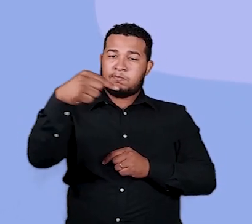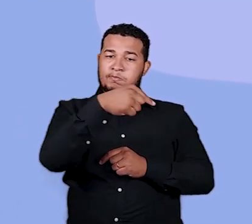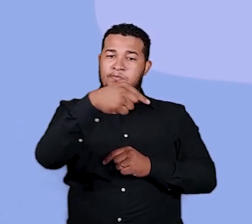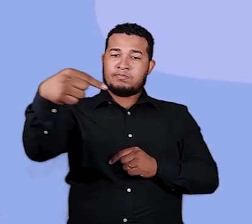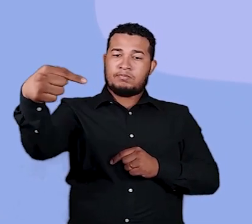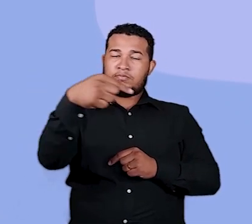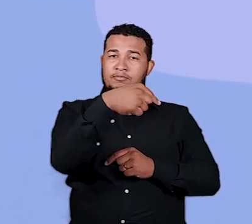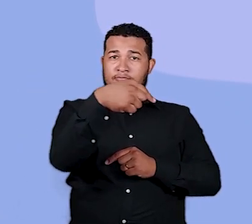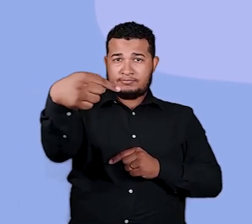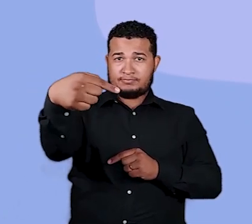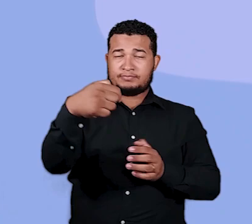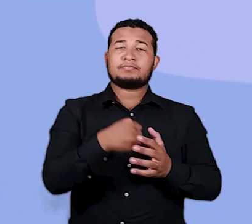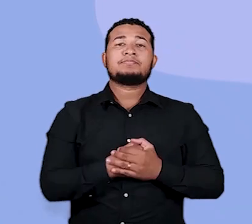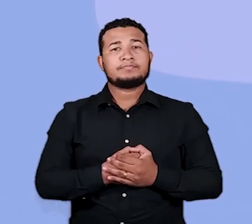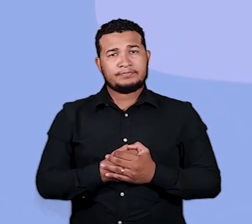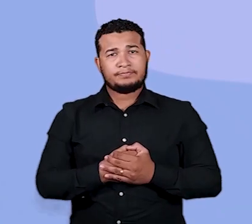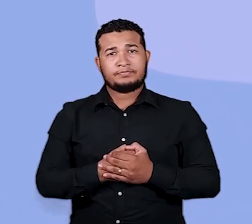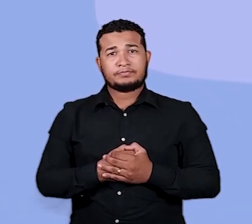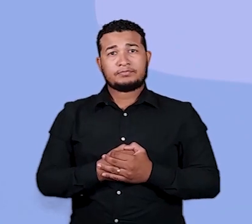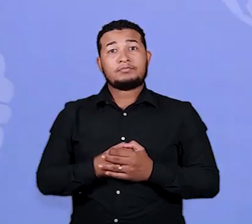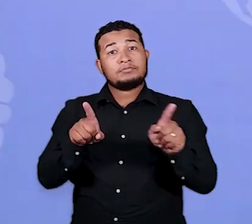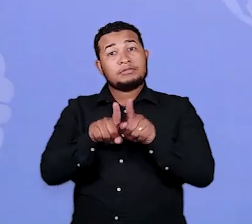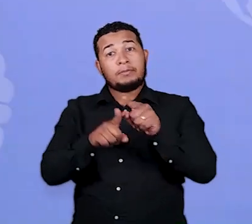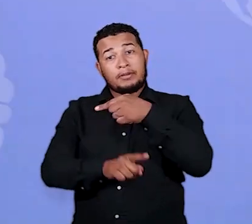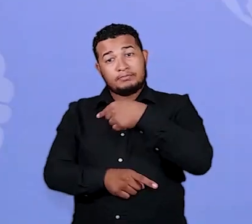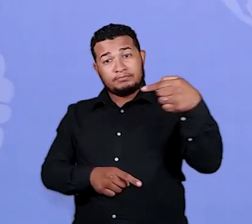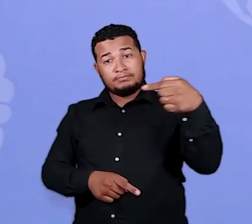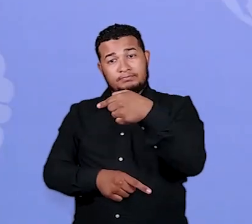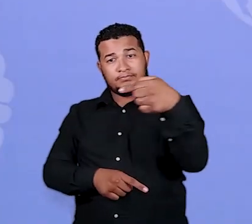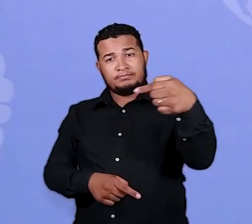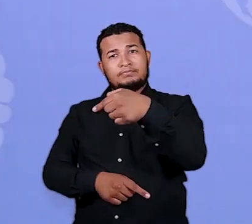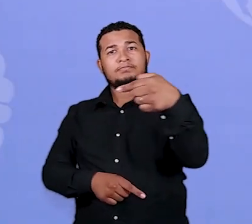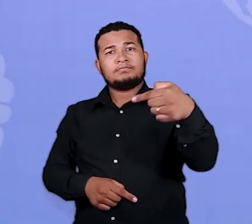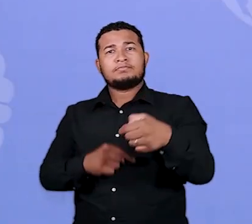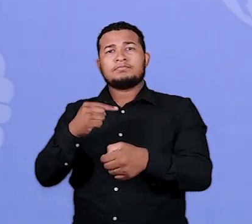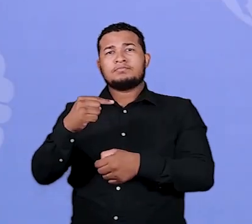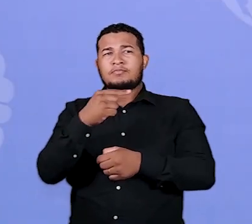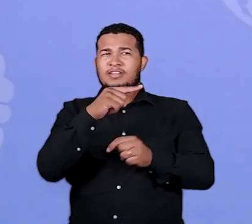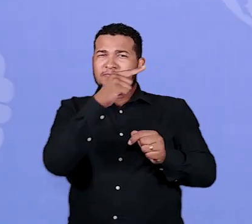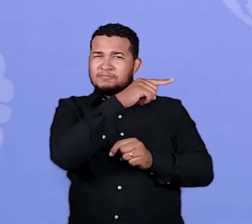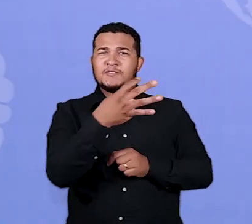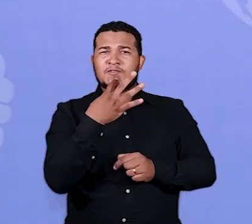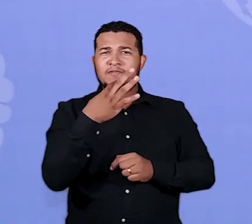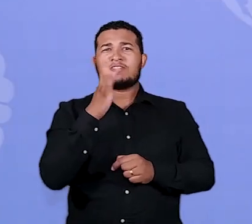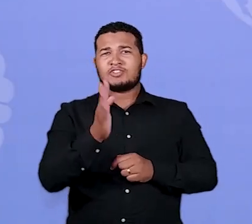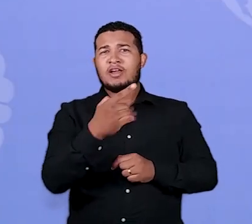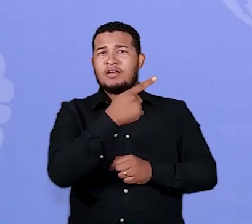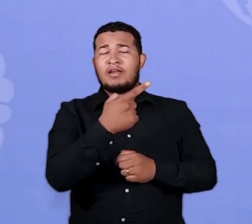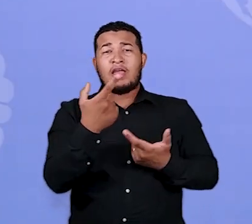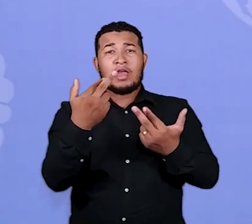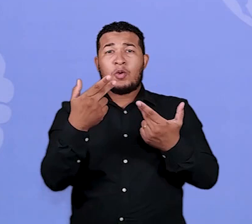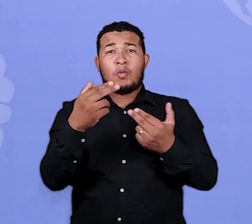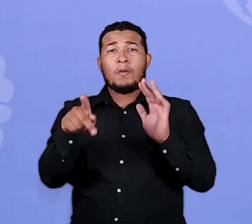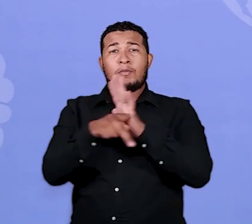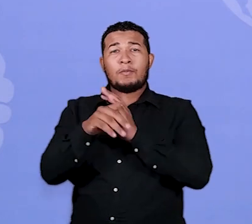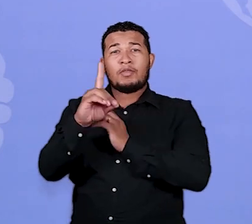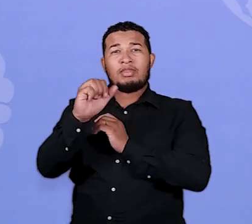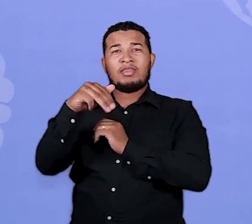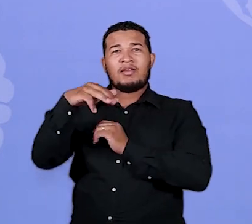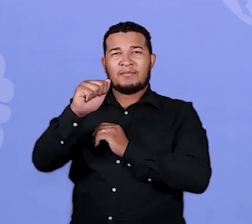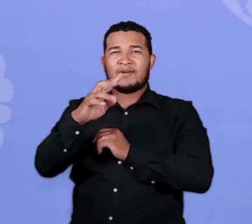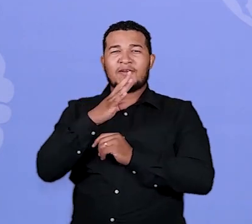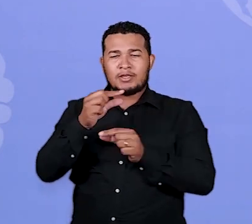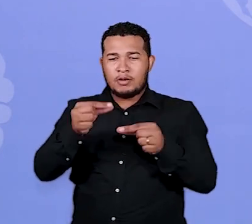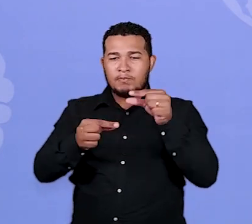casas oblíquas em linha reta. Então este é o tabuleiro do xadrez. E você já deve ter visto esse tabuleiro, que é o mesmo tabuleiro